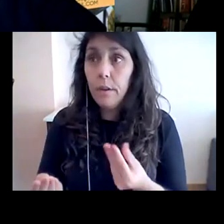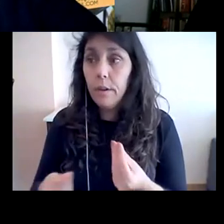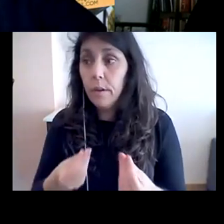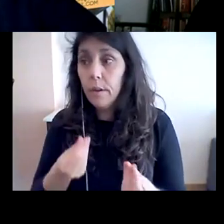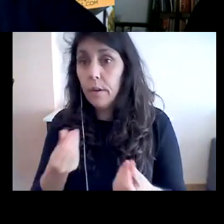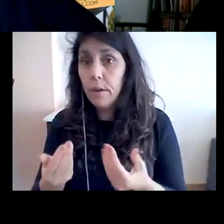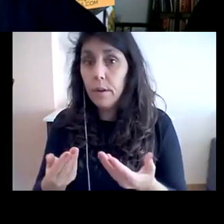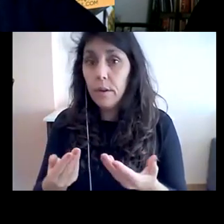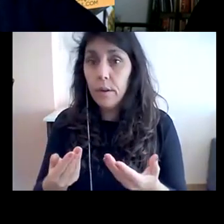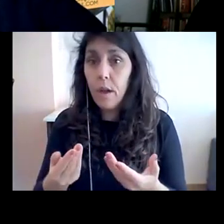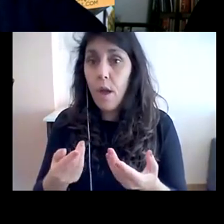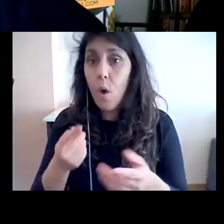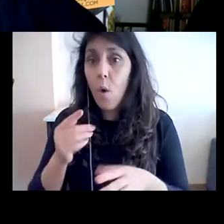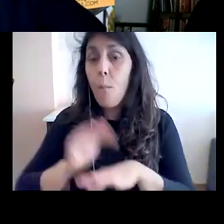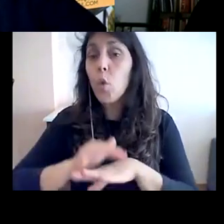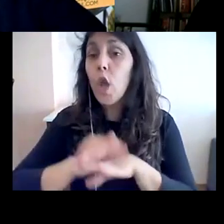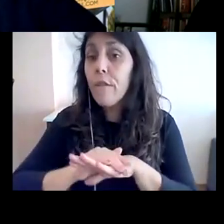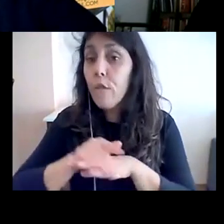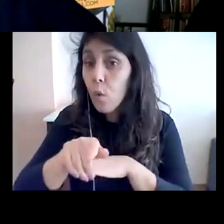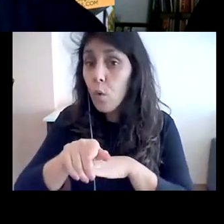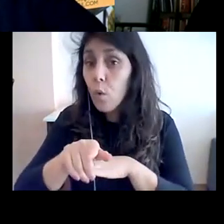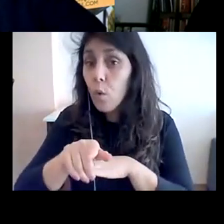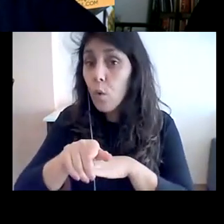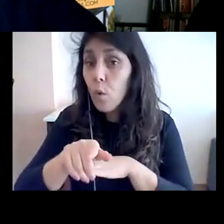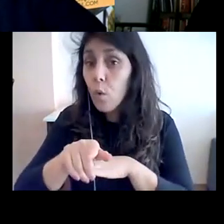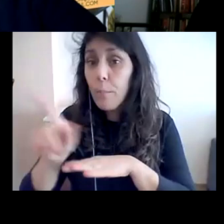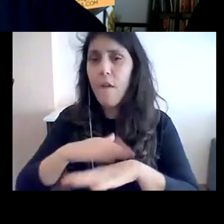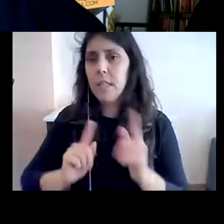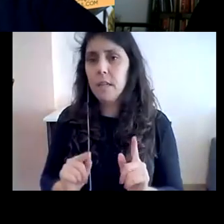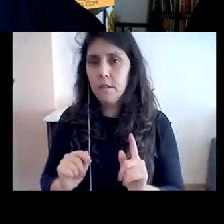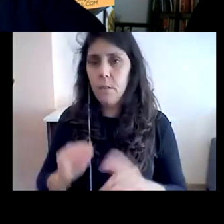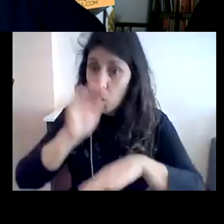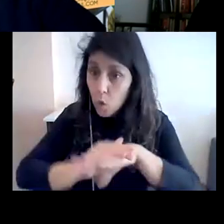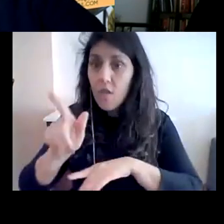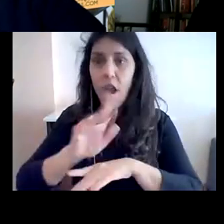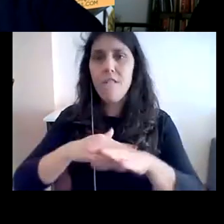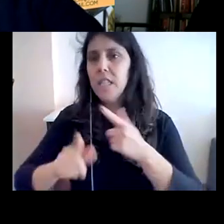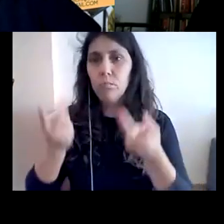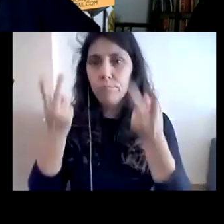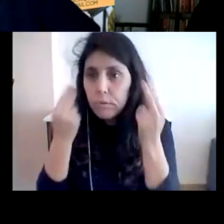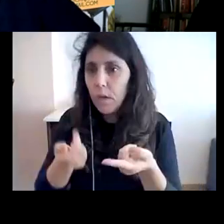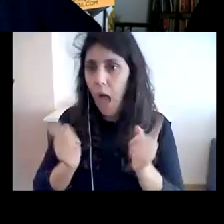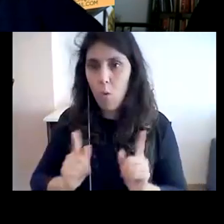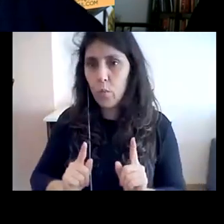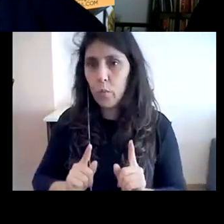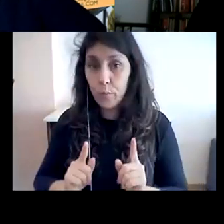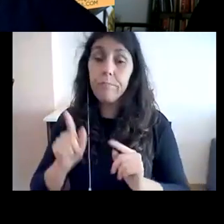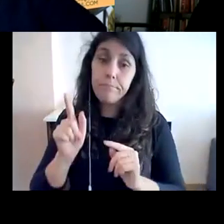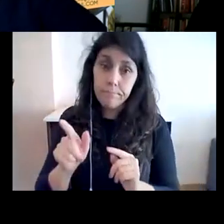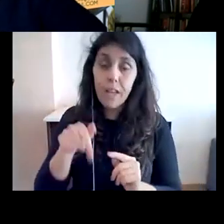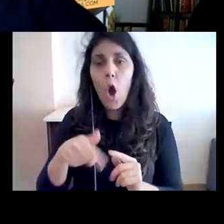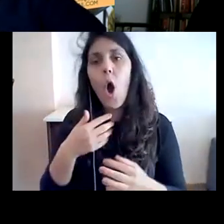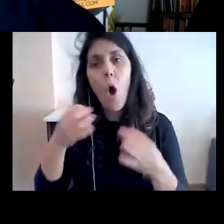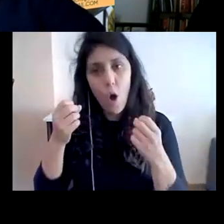como, digamos, motivo para não atuar ou para não propor. Isso sabemos todos, não é? Exatamente. E a confirmar essa ideia